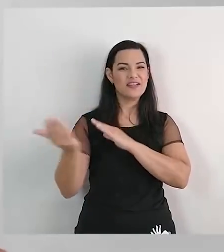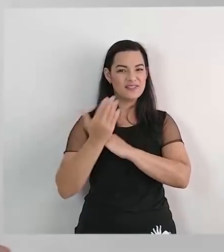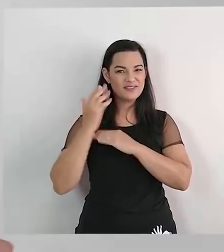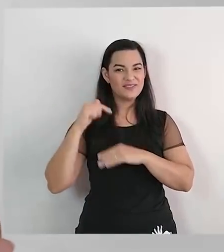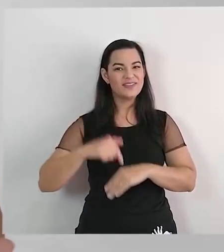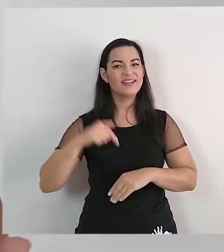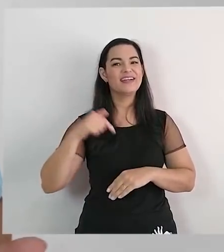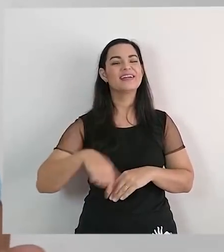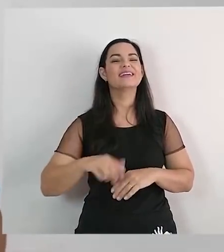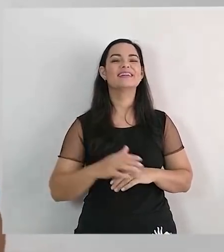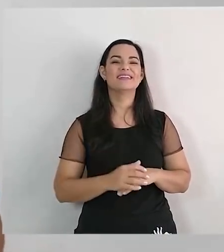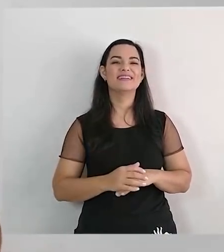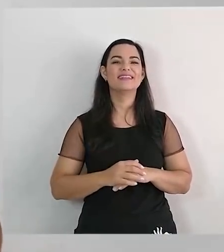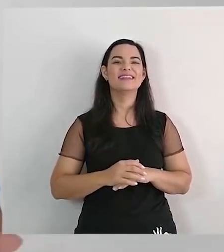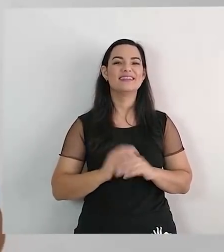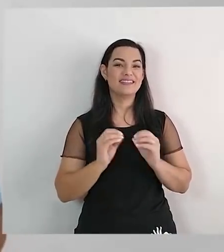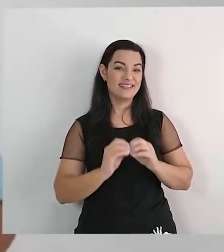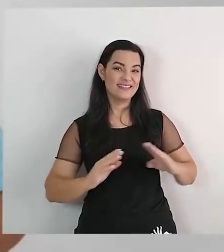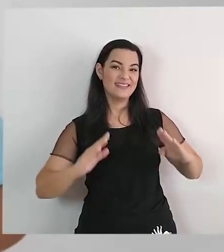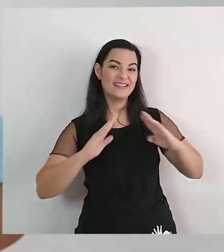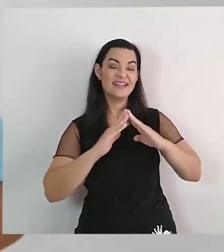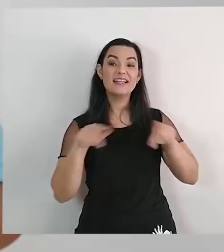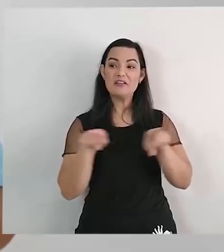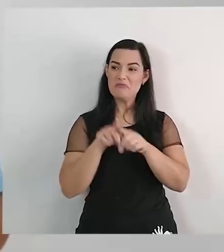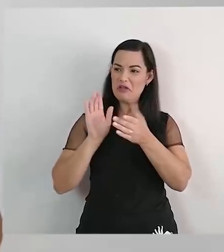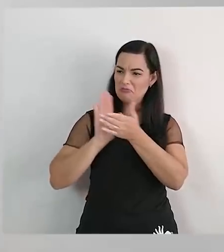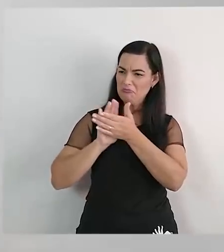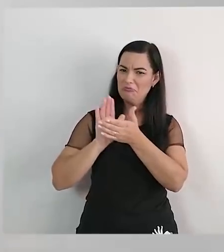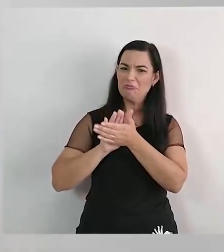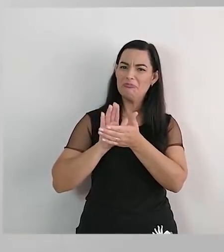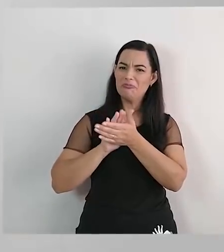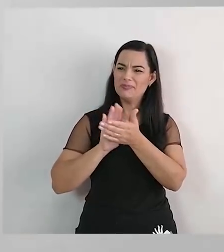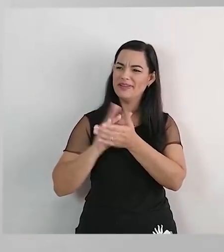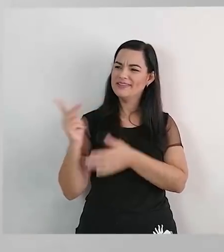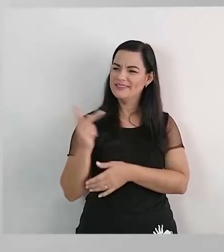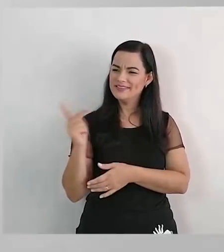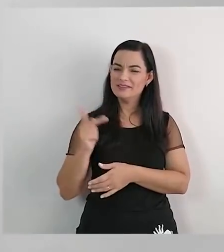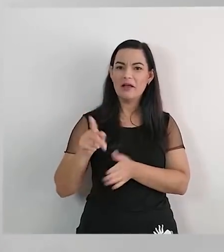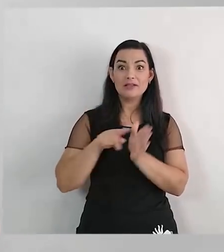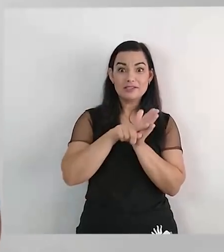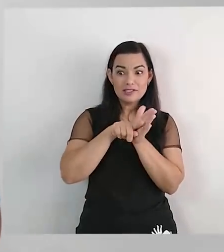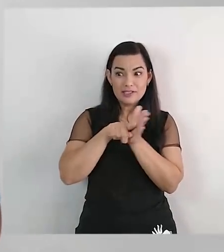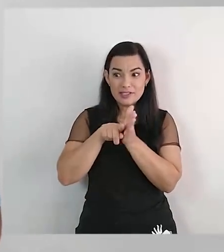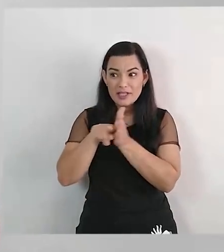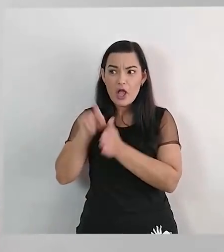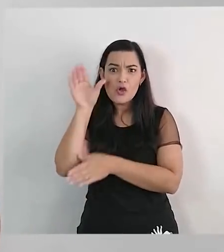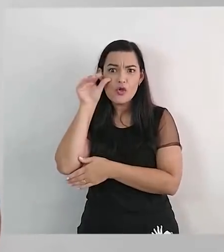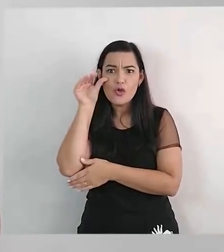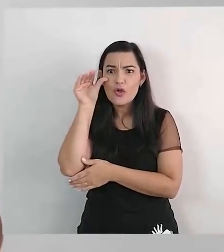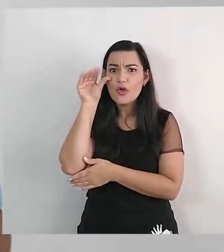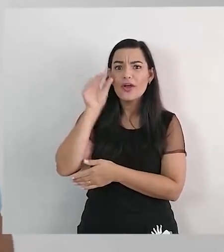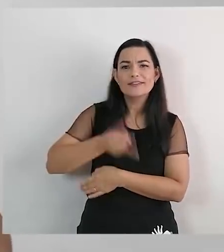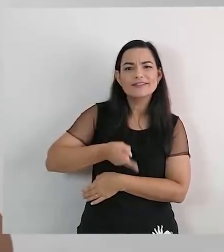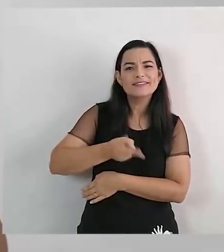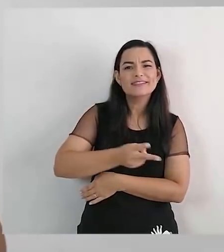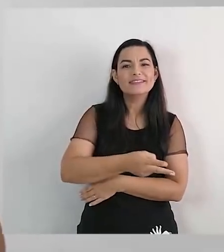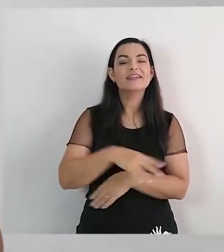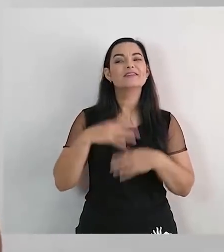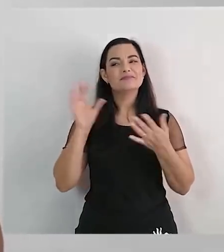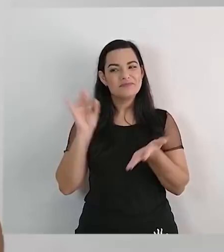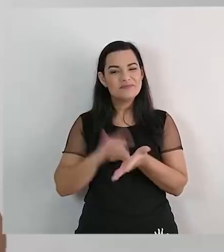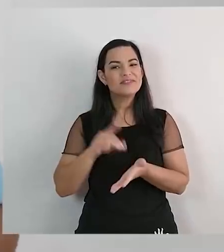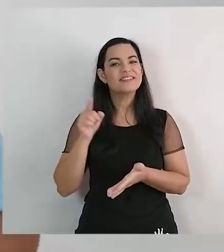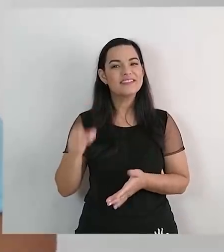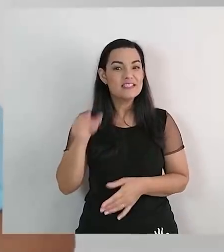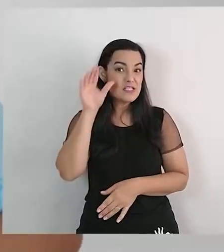e parabenizar os dois pela investigação e por serem sempre curiosos, viu? Essa